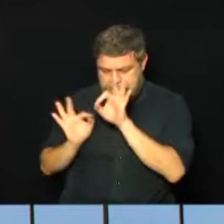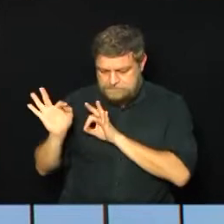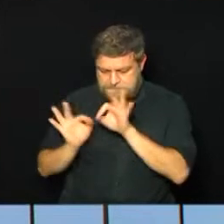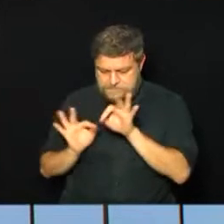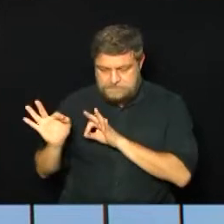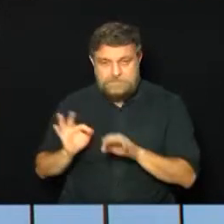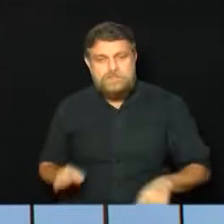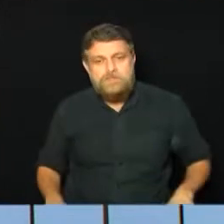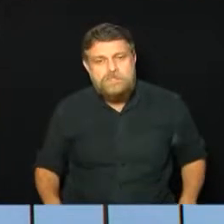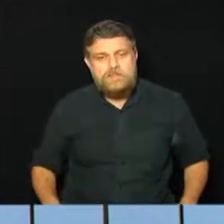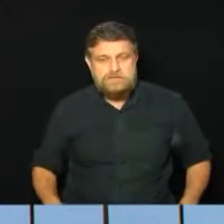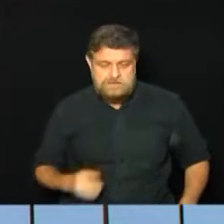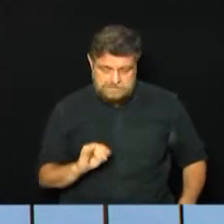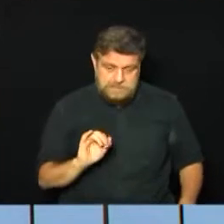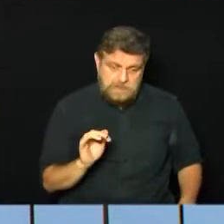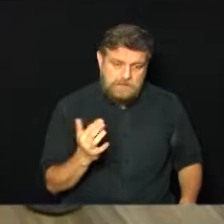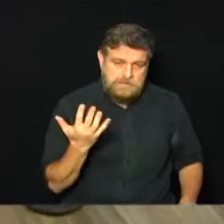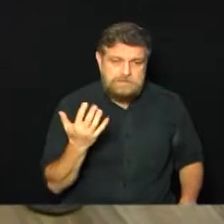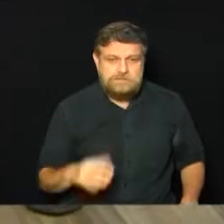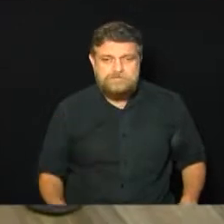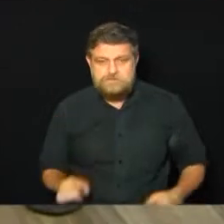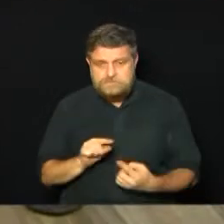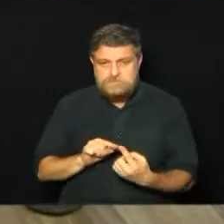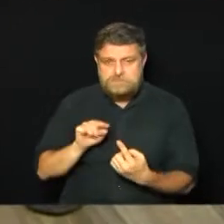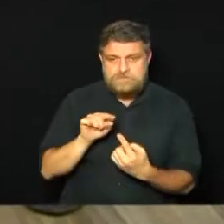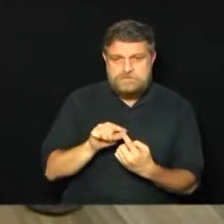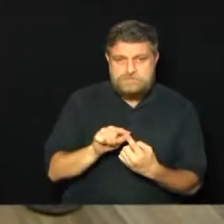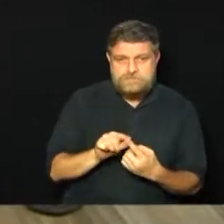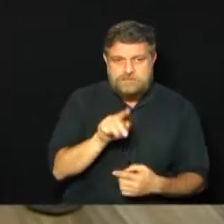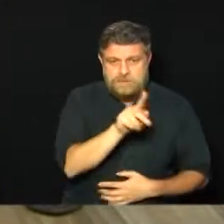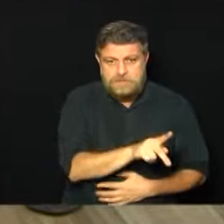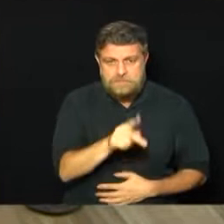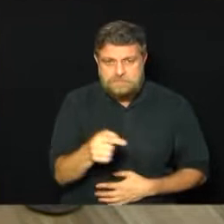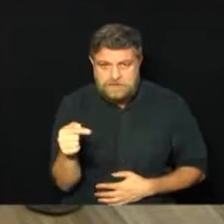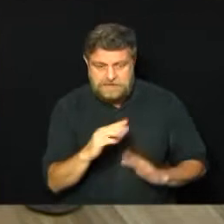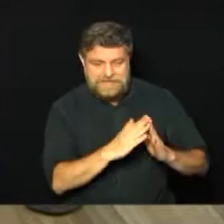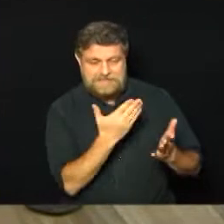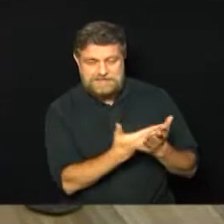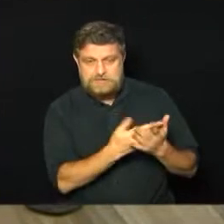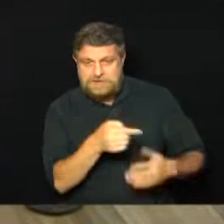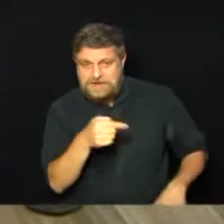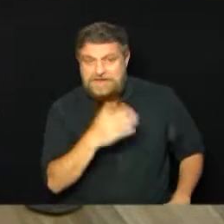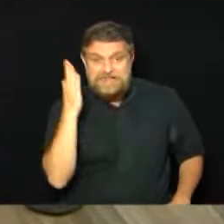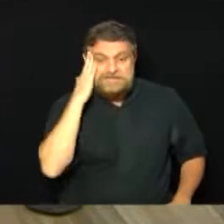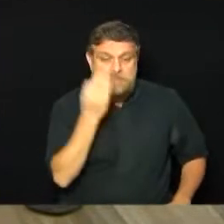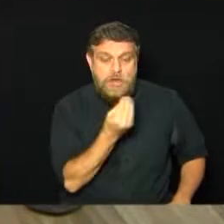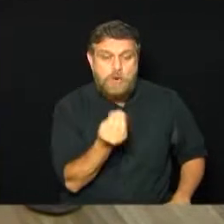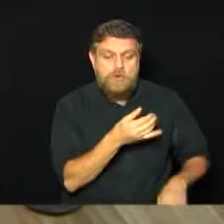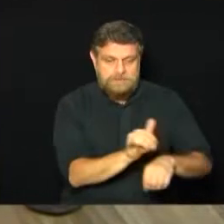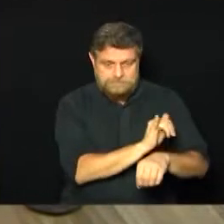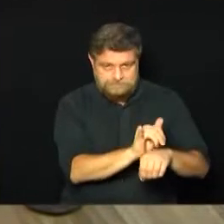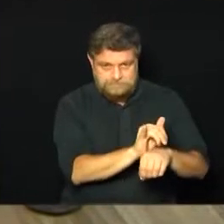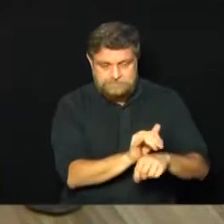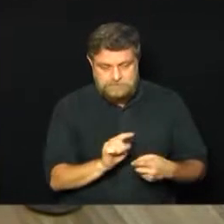possível situação que ocorra. O objetivo aí é preparar os professores, quem está ali dentro da escola, vereador?